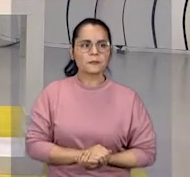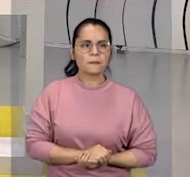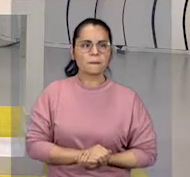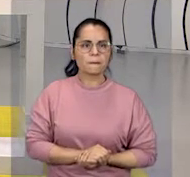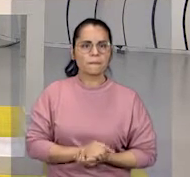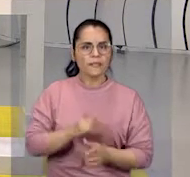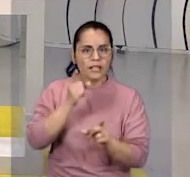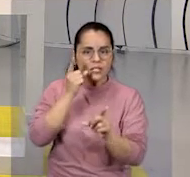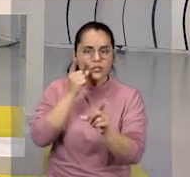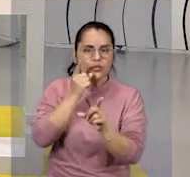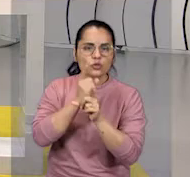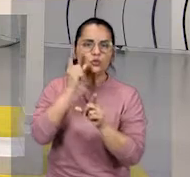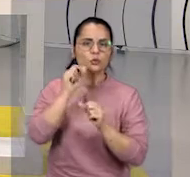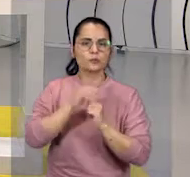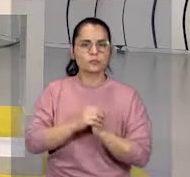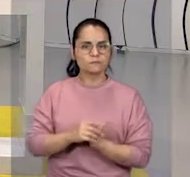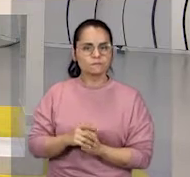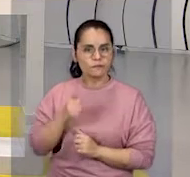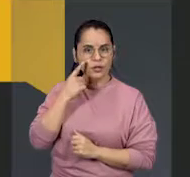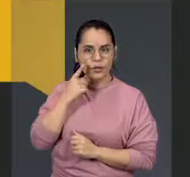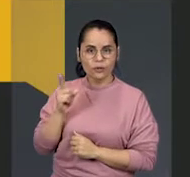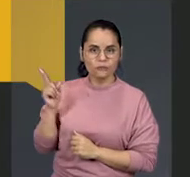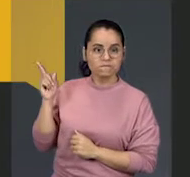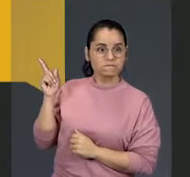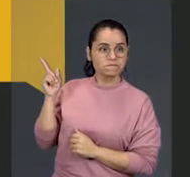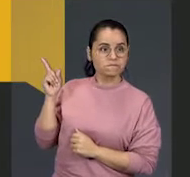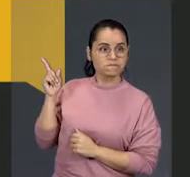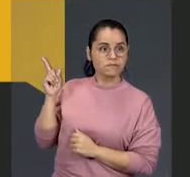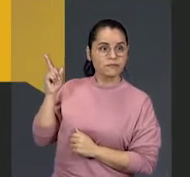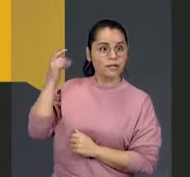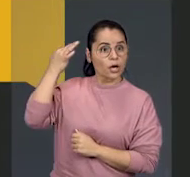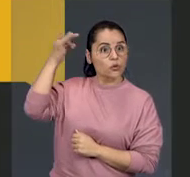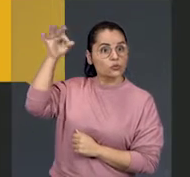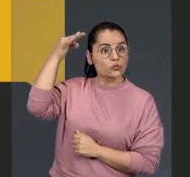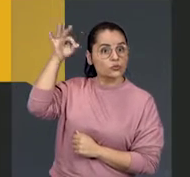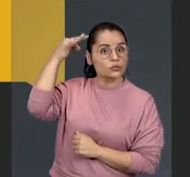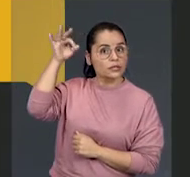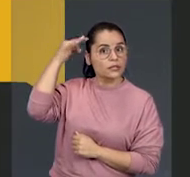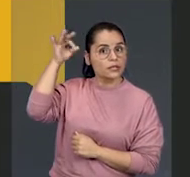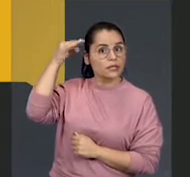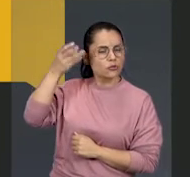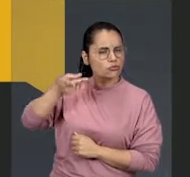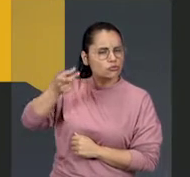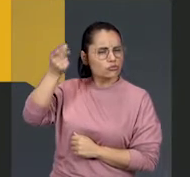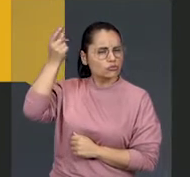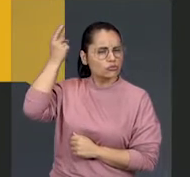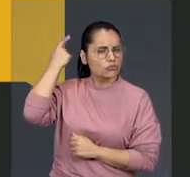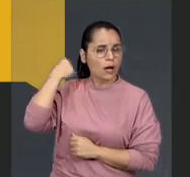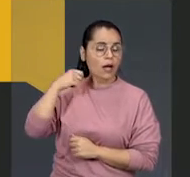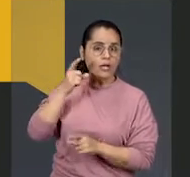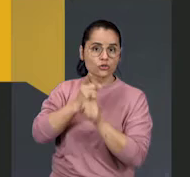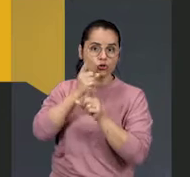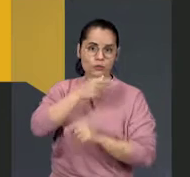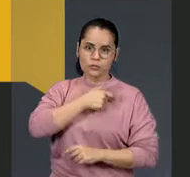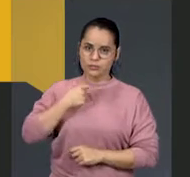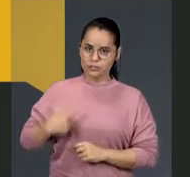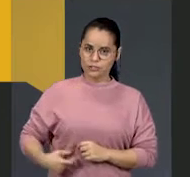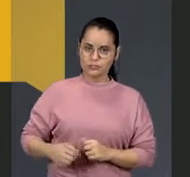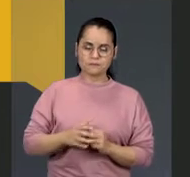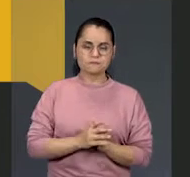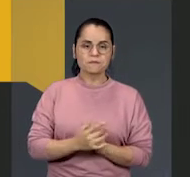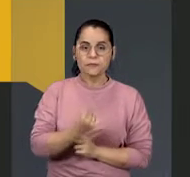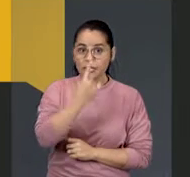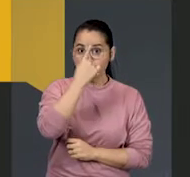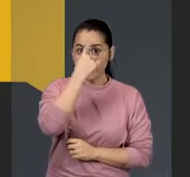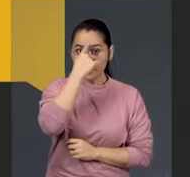Foi descoberto aí esse sino da época do Neolítico, lá na China. Índia